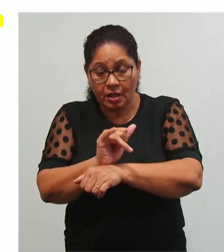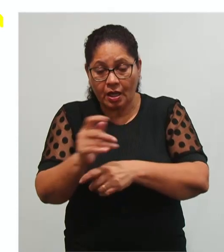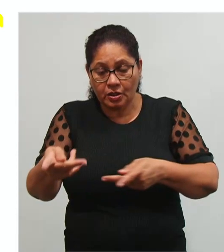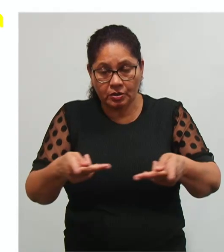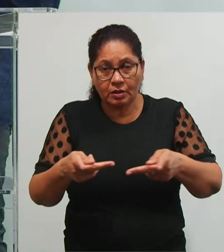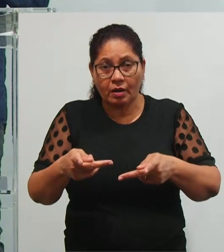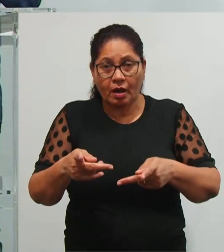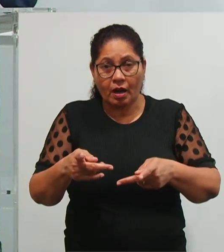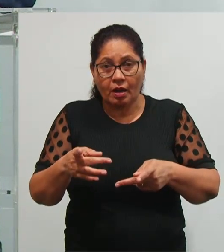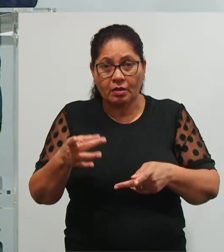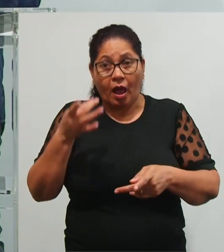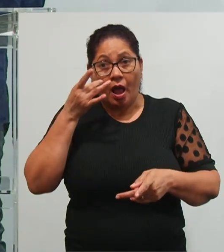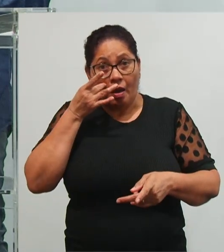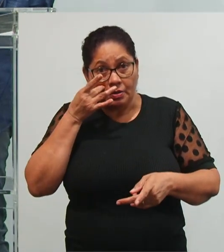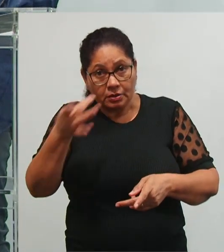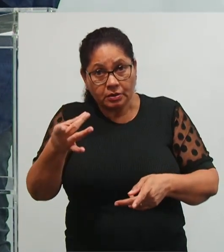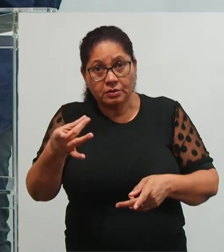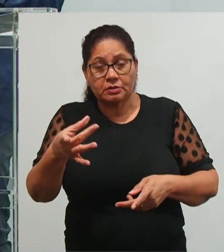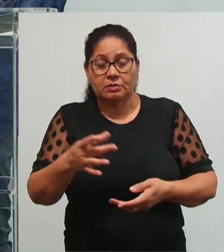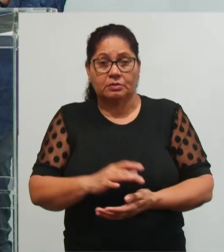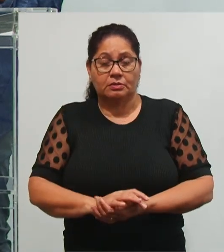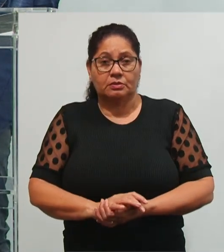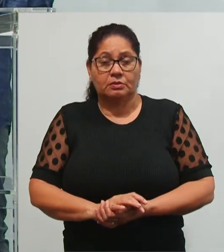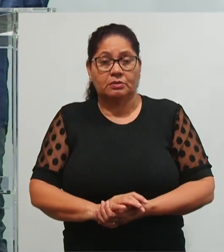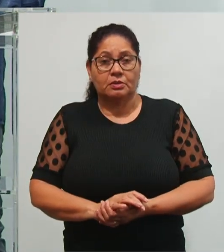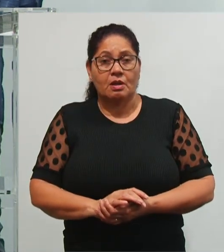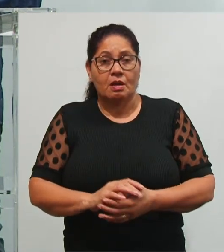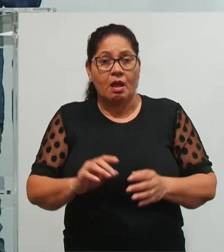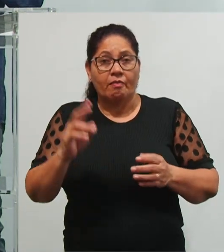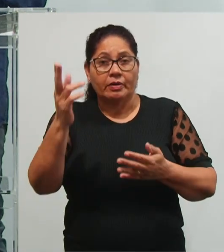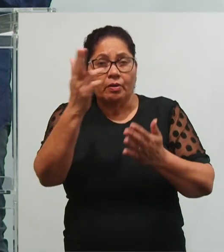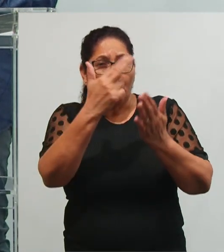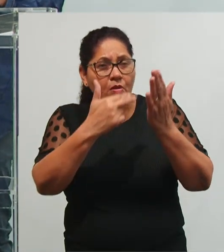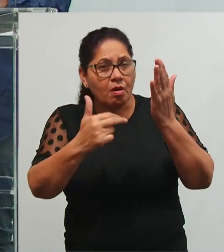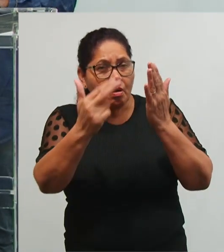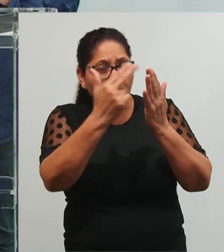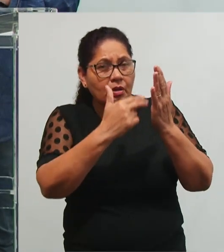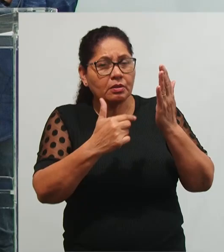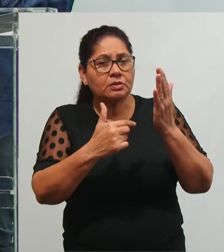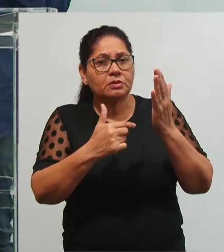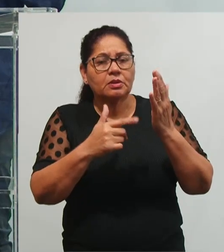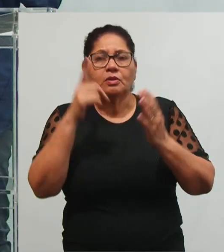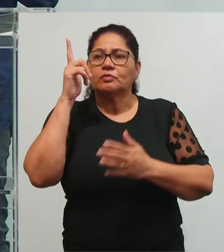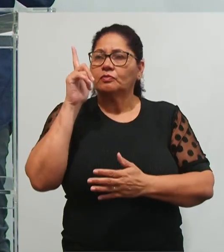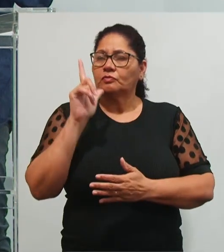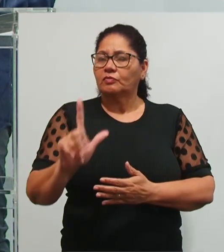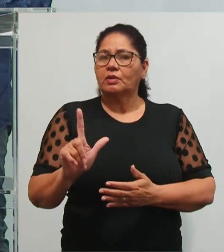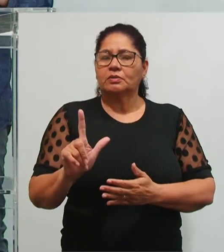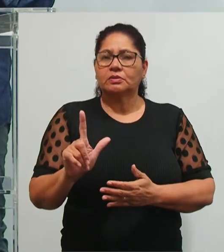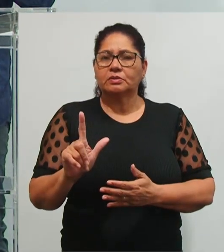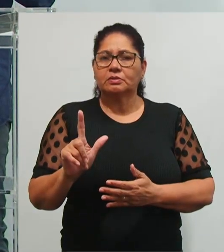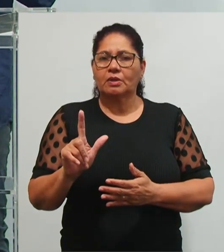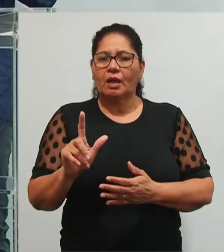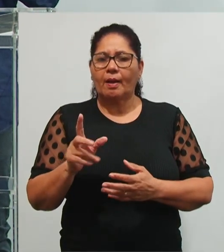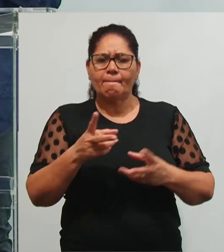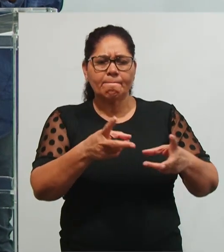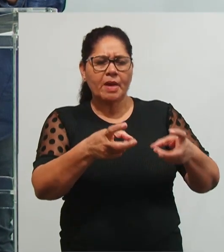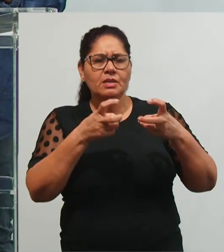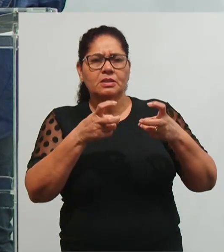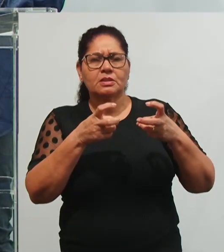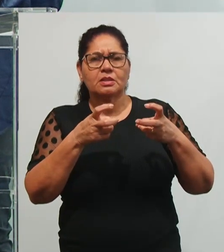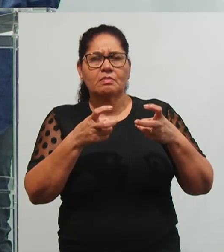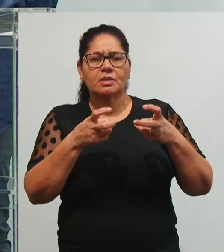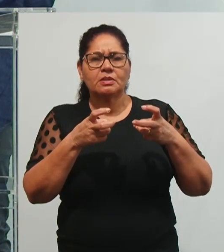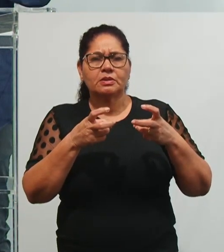projetos. Então prestem atenção que lá na frente nós vamos trazer um desenho onde a gente vai conseguir